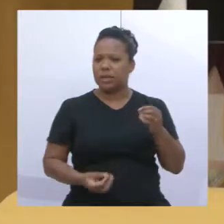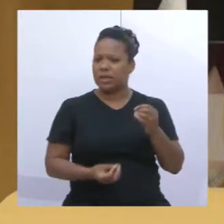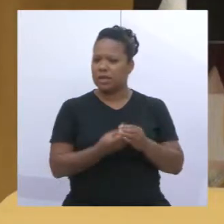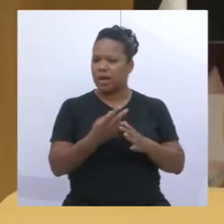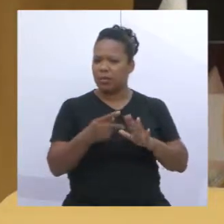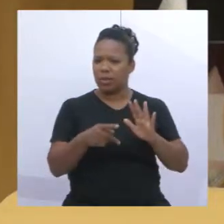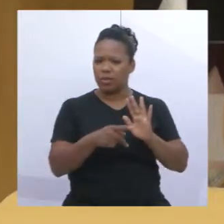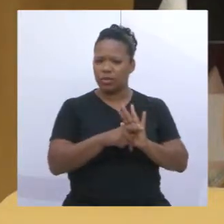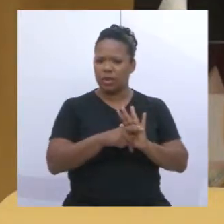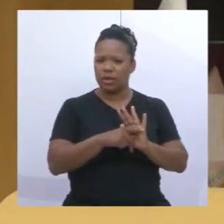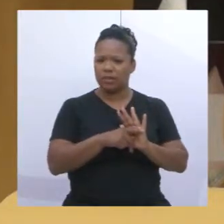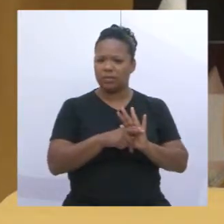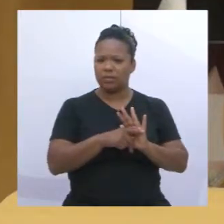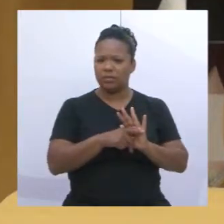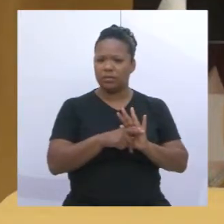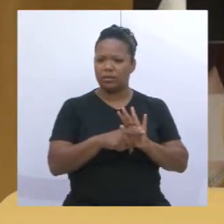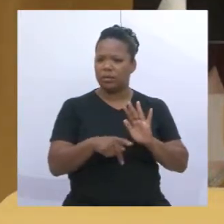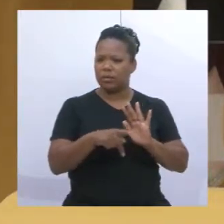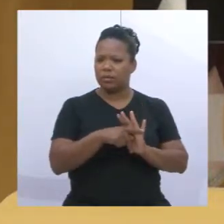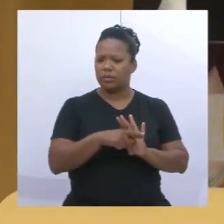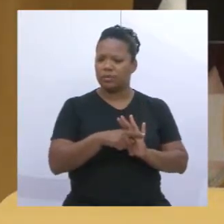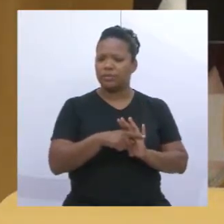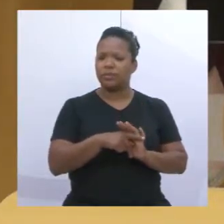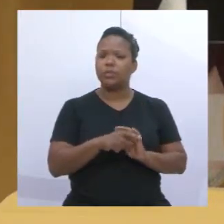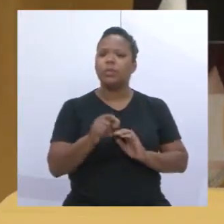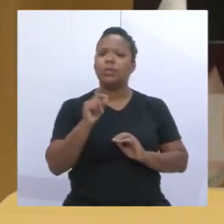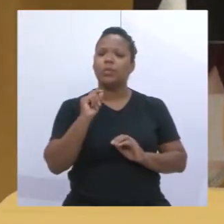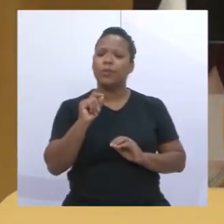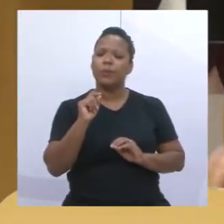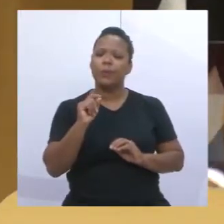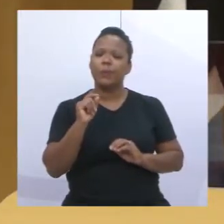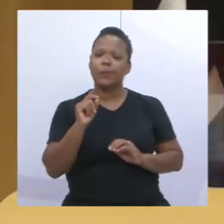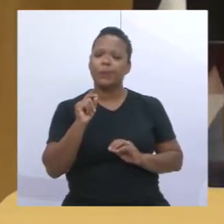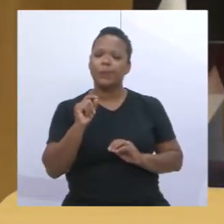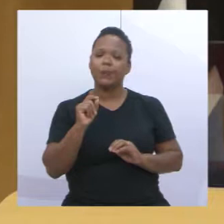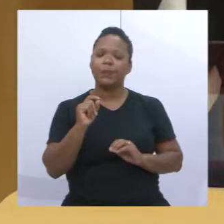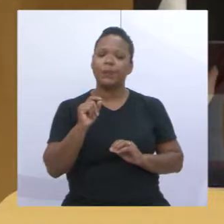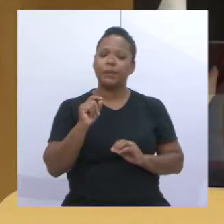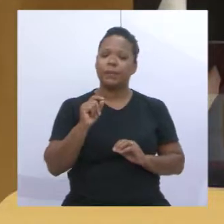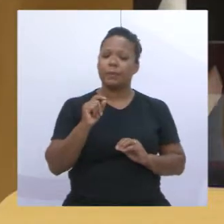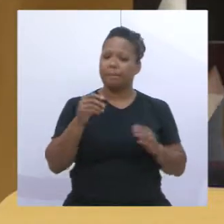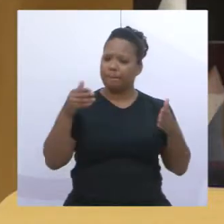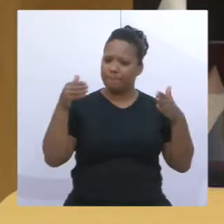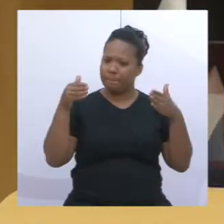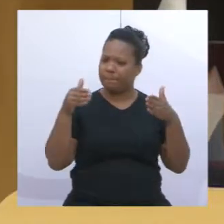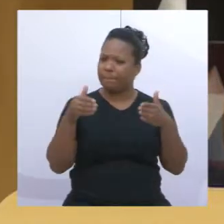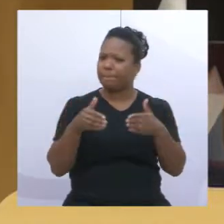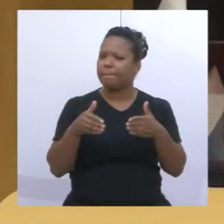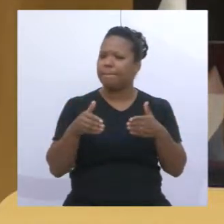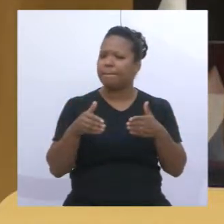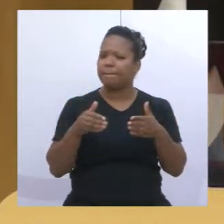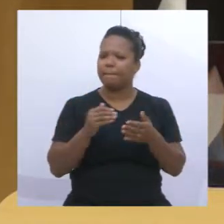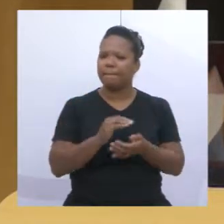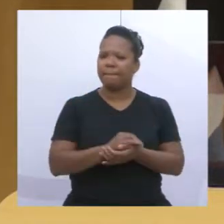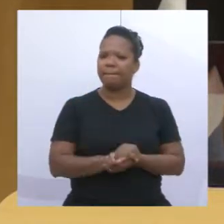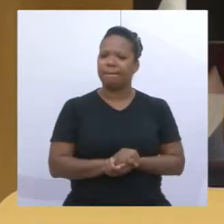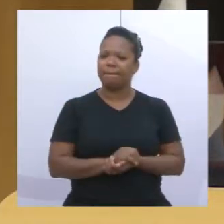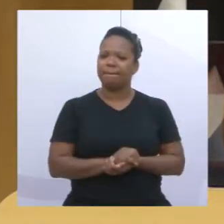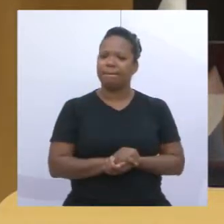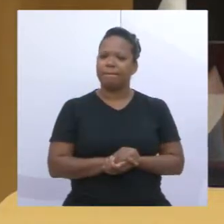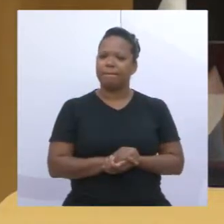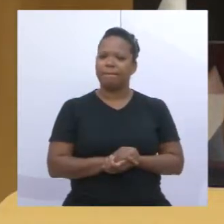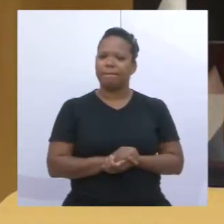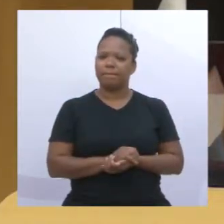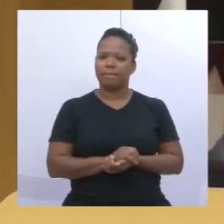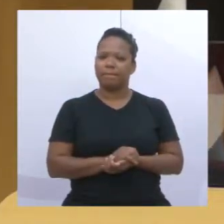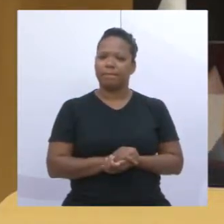complementares. E qual que é o cerne da questão aqui que nós precisamos, o centro da questão que nós precisamos tratar? É que nós